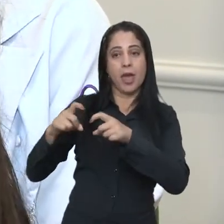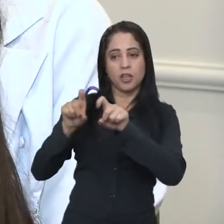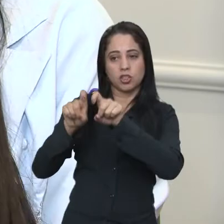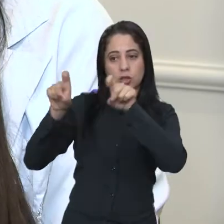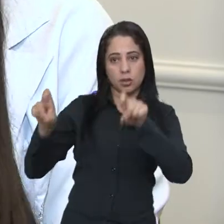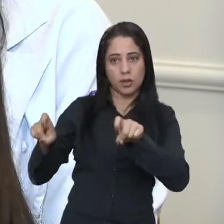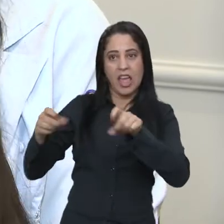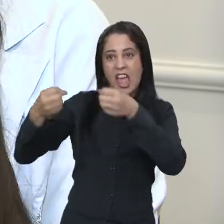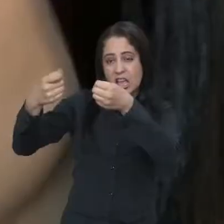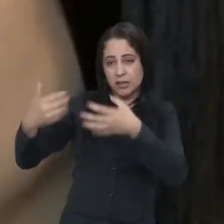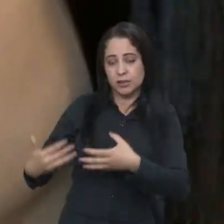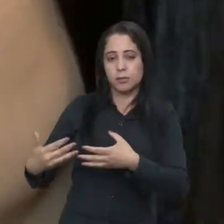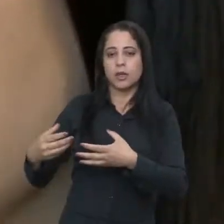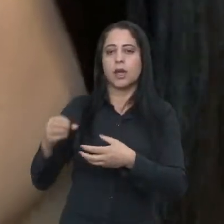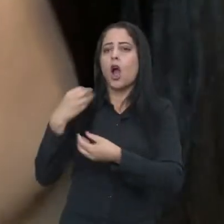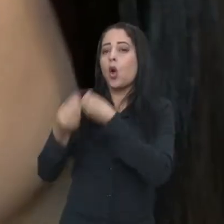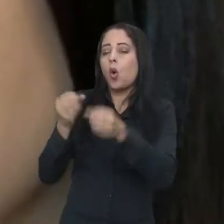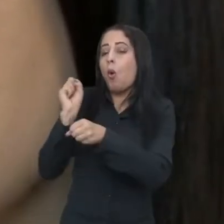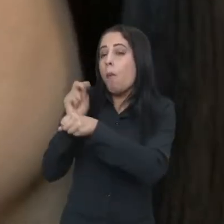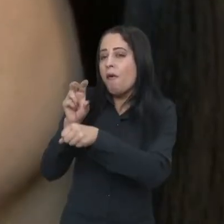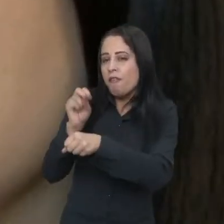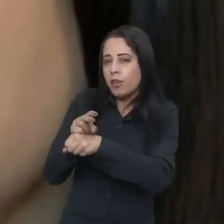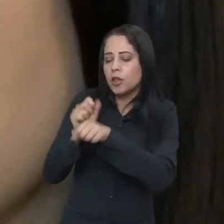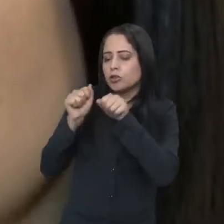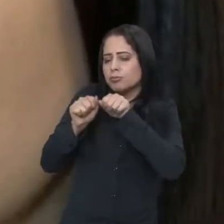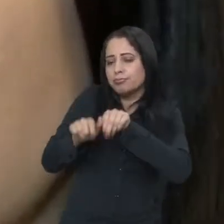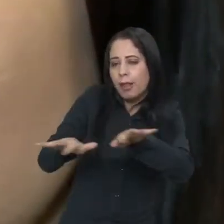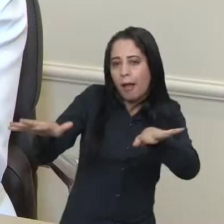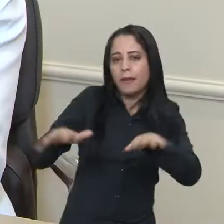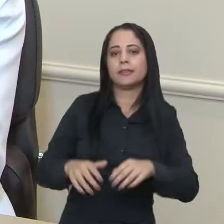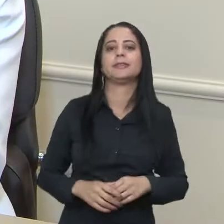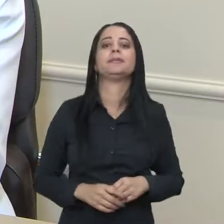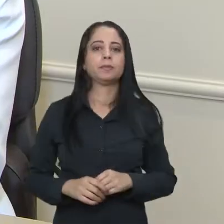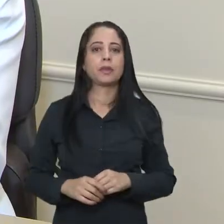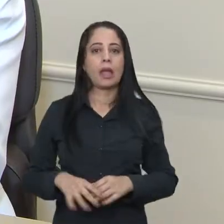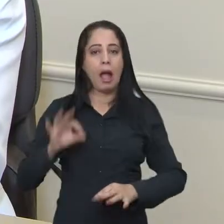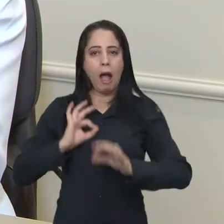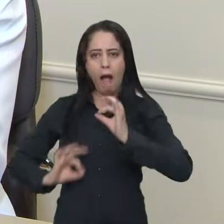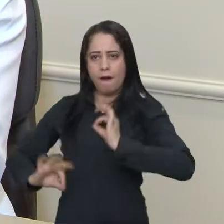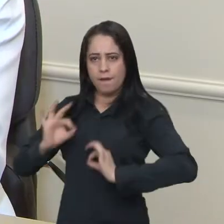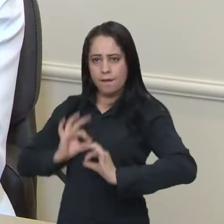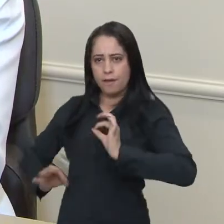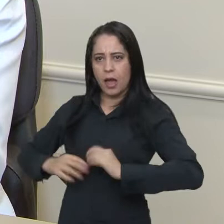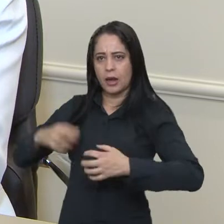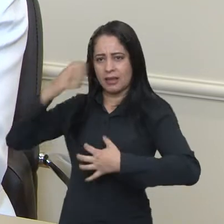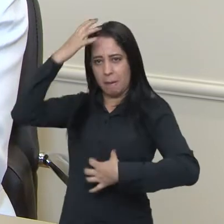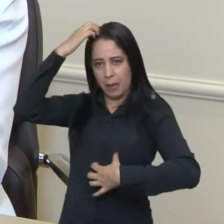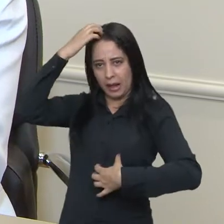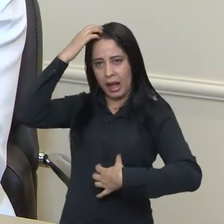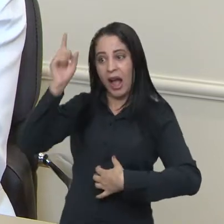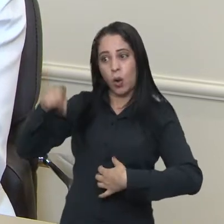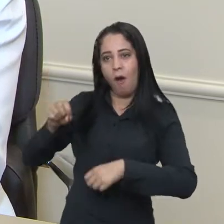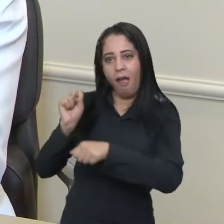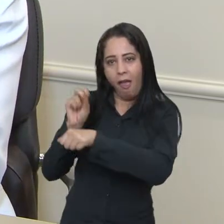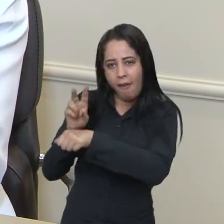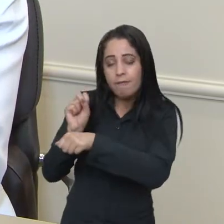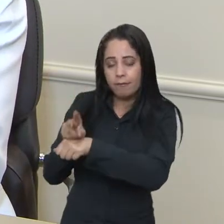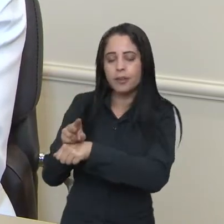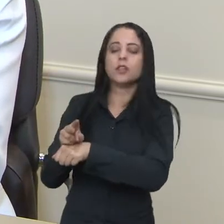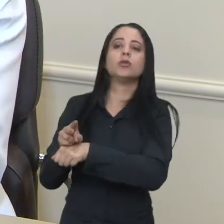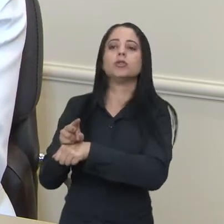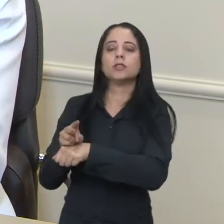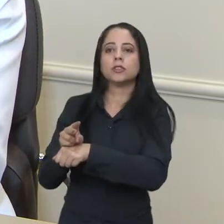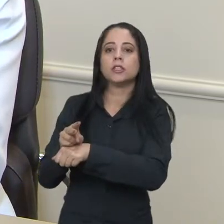explica mais sobre o vírus e de que forma se dá a sua transmissão a varíola dos Macacos A transmitida por um vírus que a